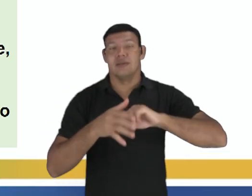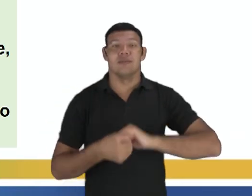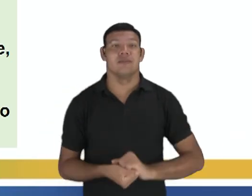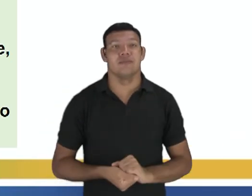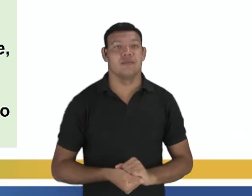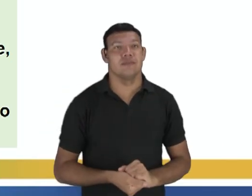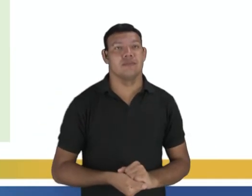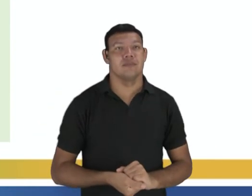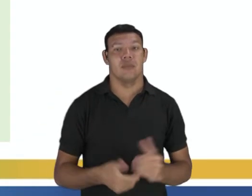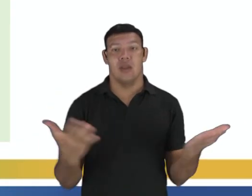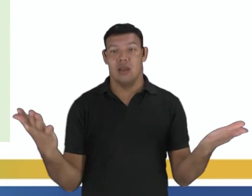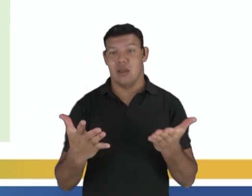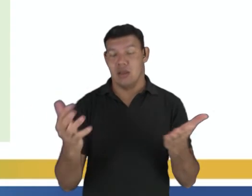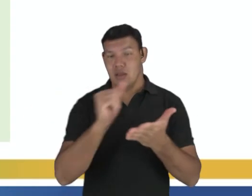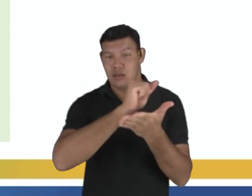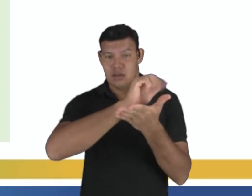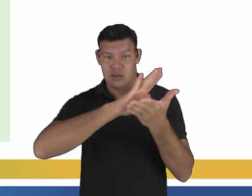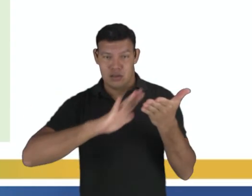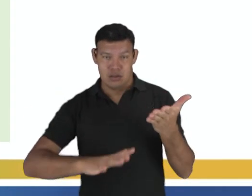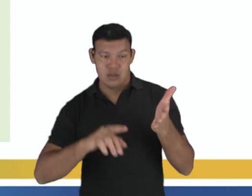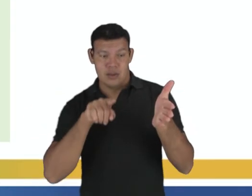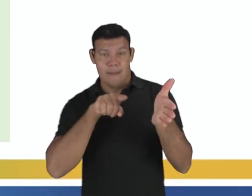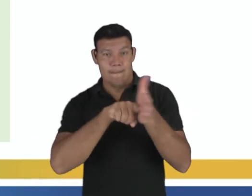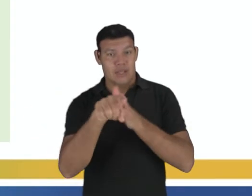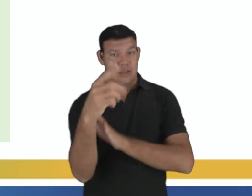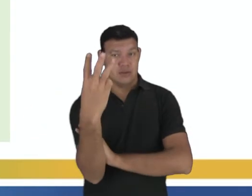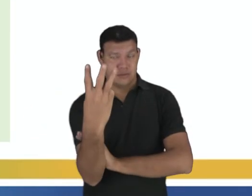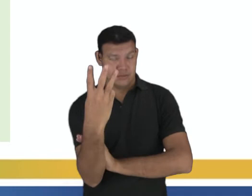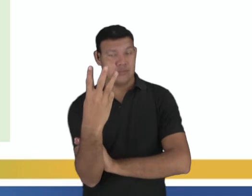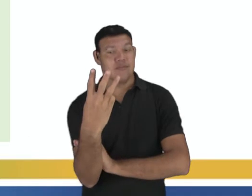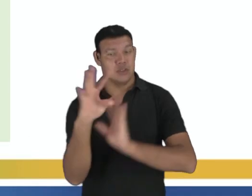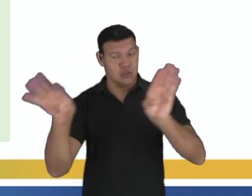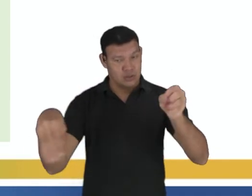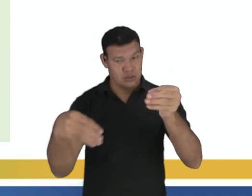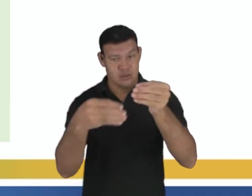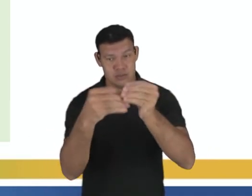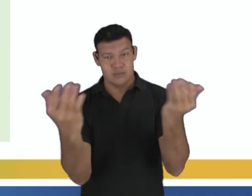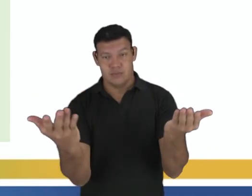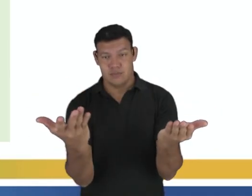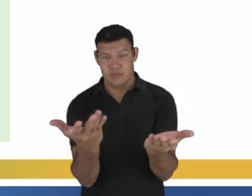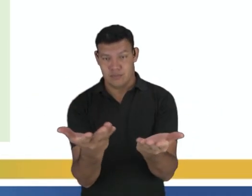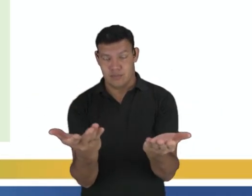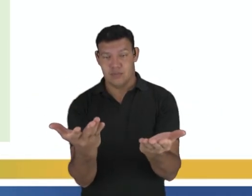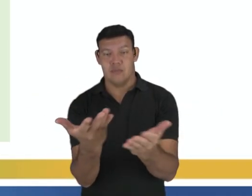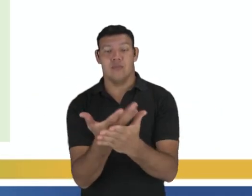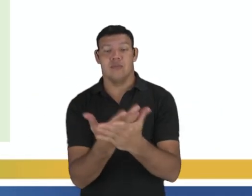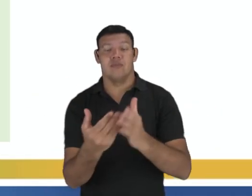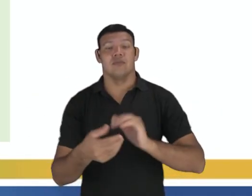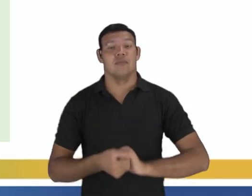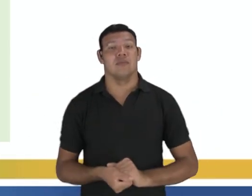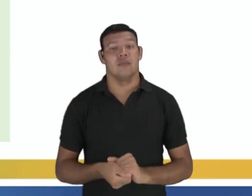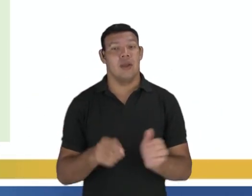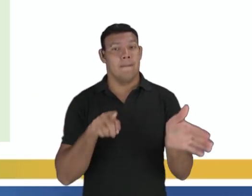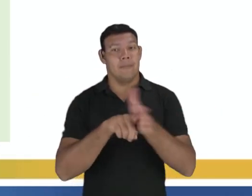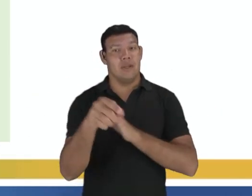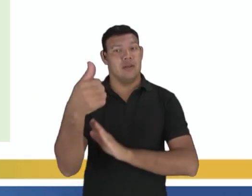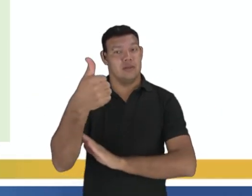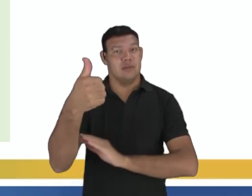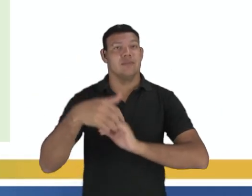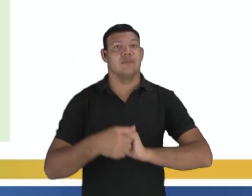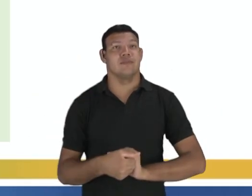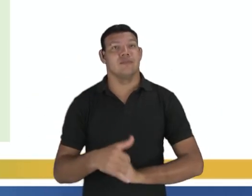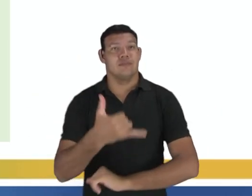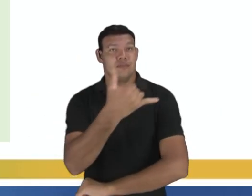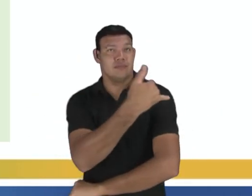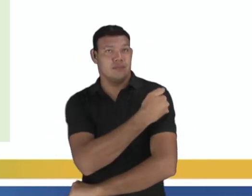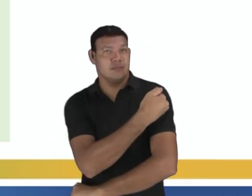bom? Partindo agora para o nosso exercitando, tá bom? 3 questões que vão dar ali uma resumida boa na nossa aula. A questão número 1